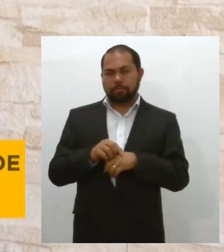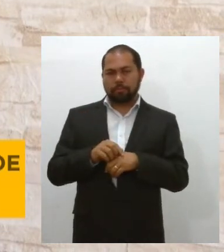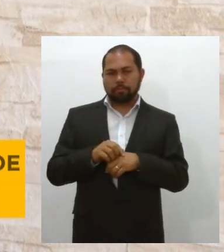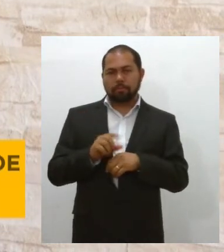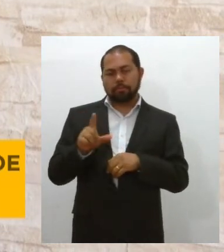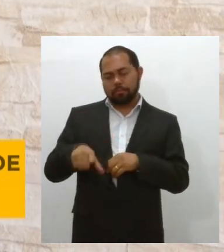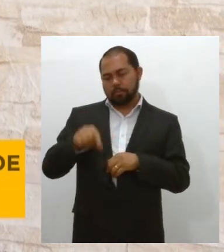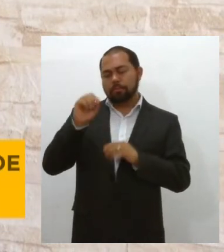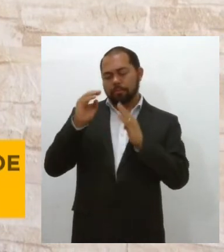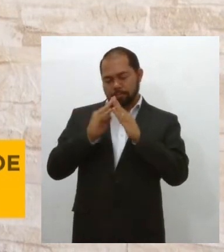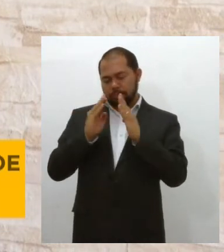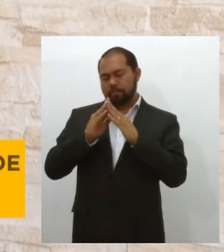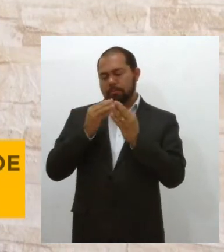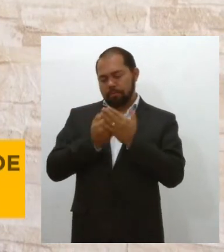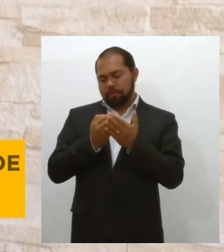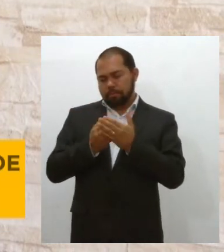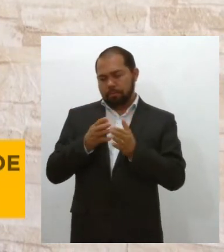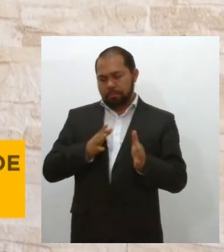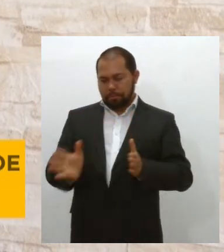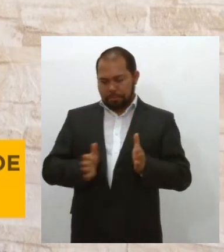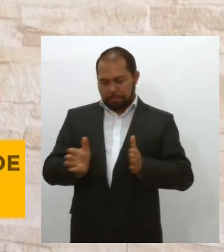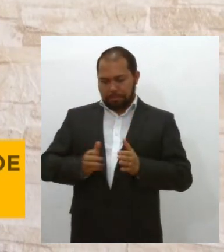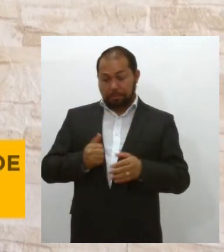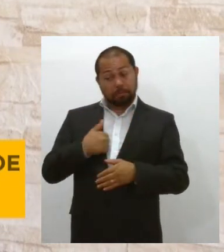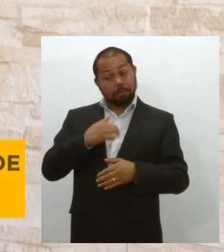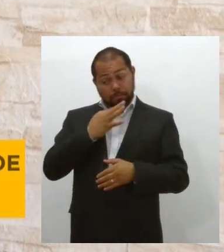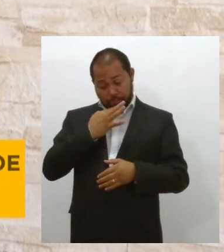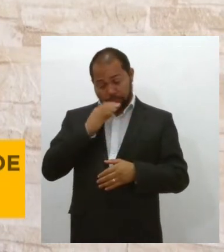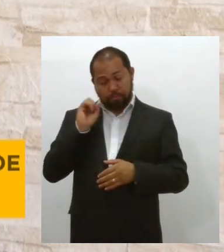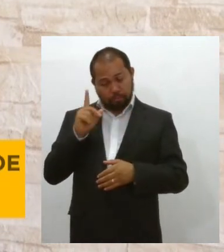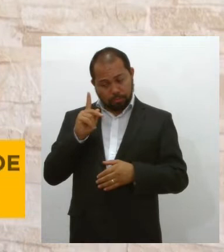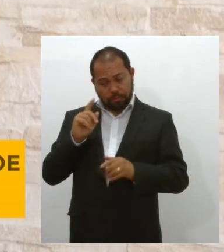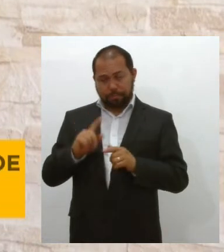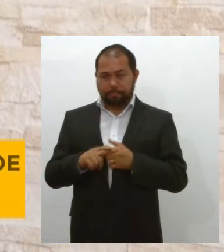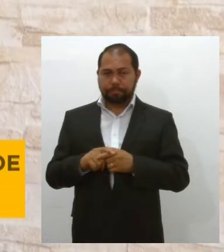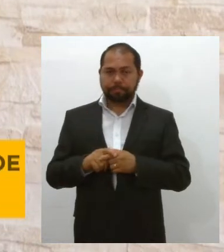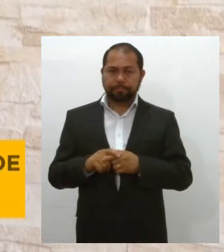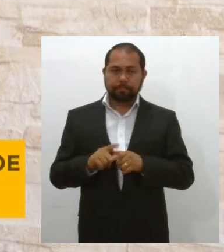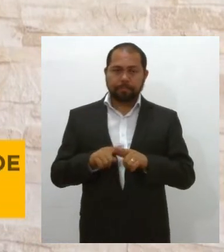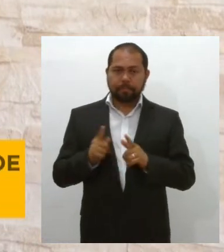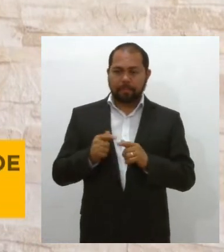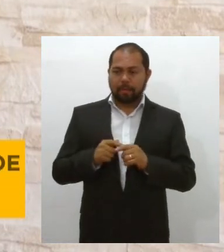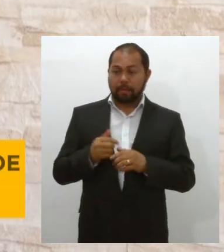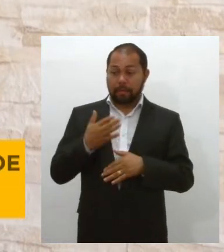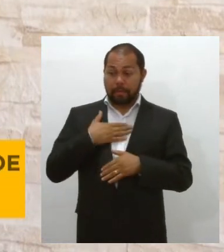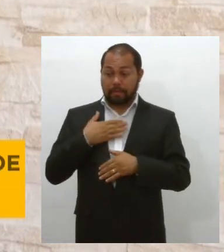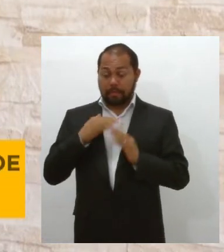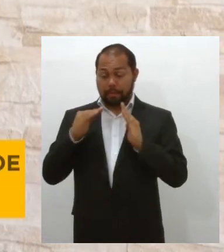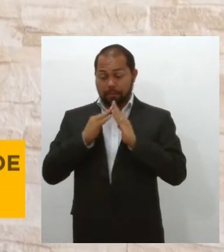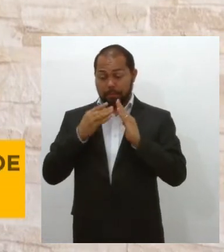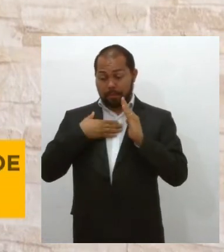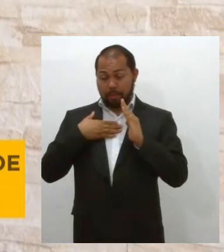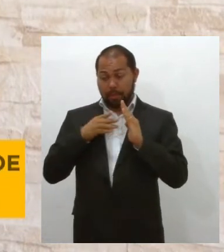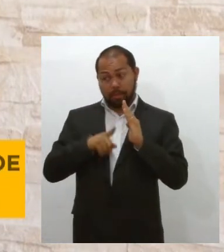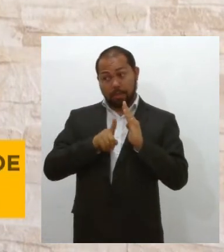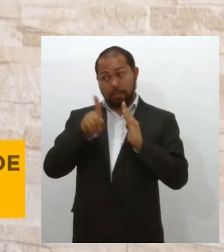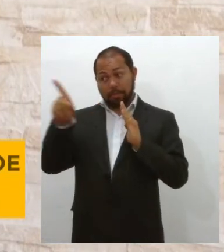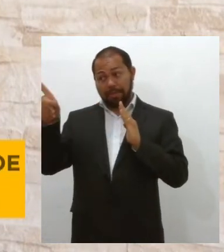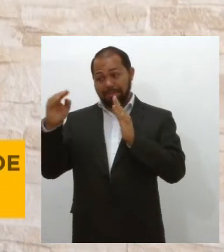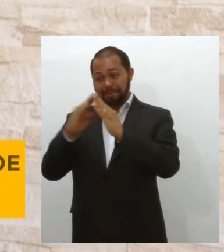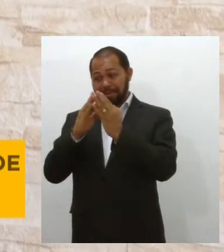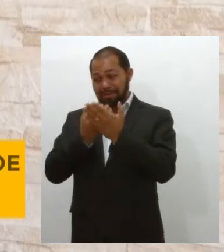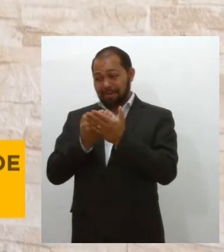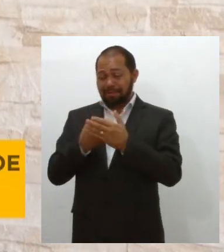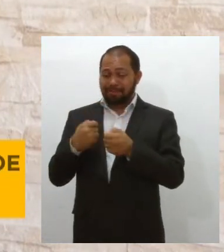são acessíveis, pelas que eu conheço, tá? Mas o translado da minha casa para a escola eu tenho que ir pelo meio da